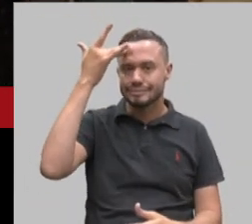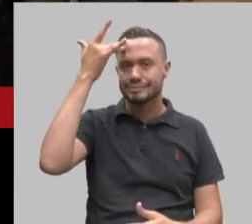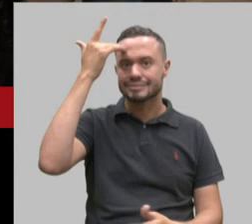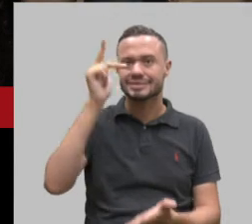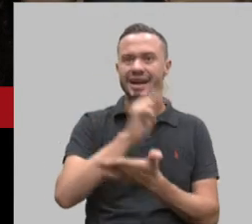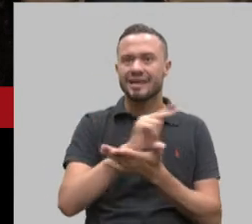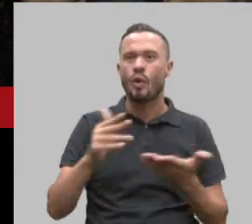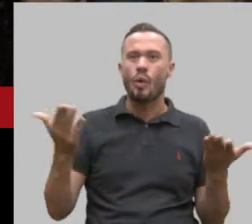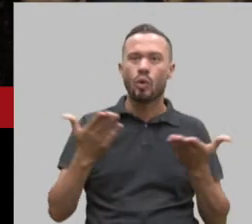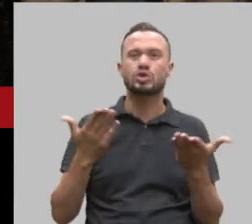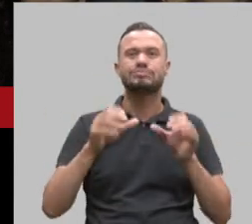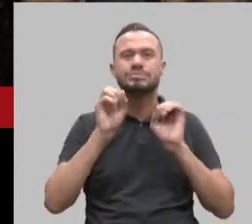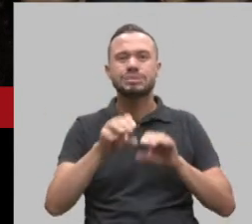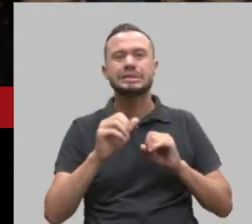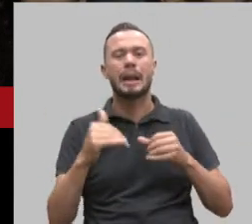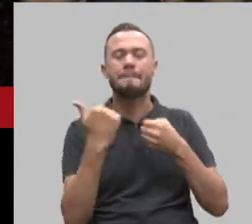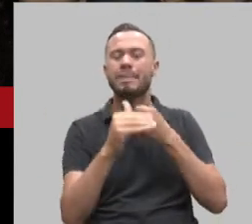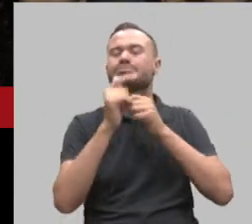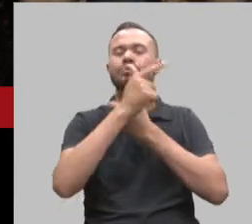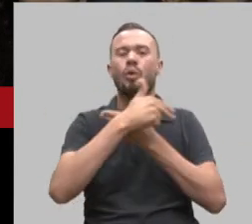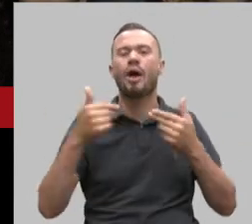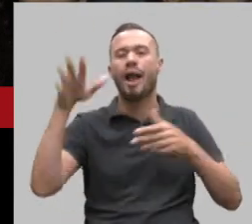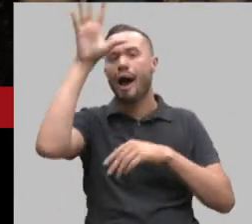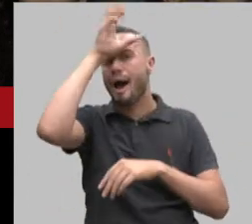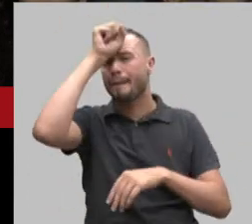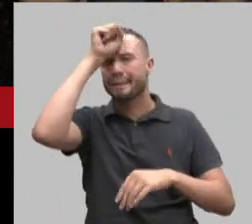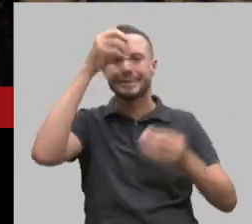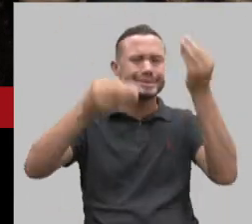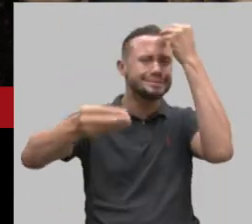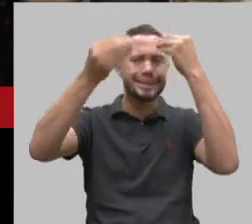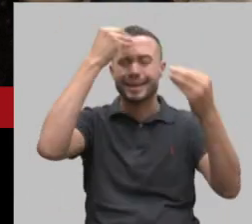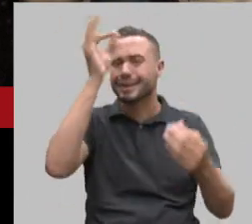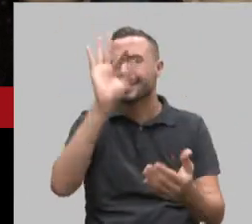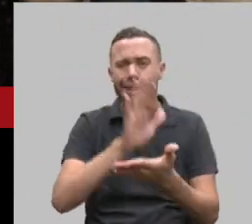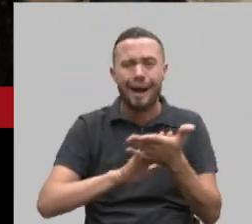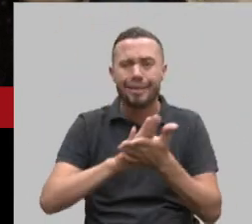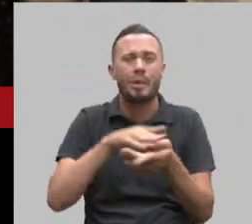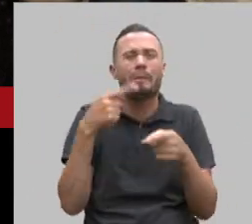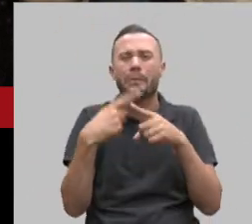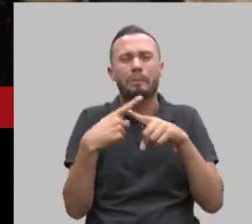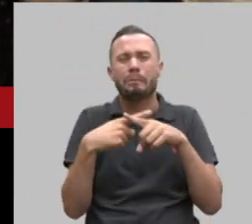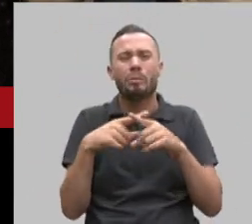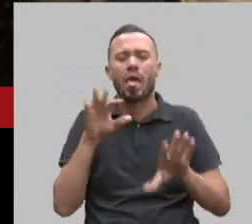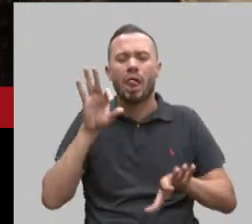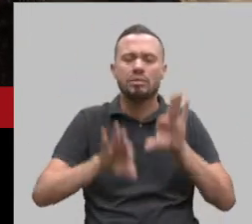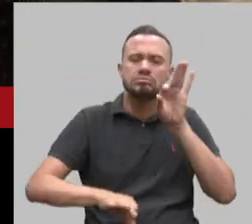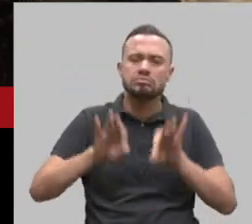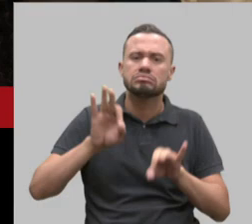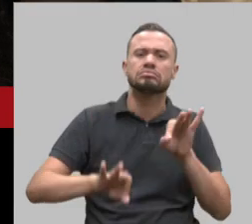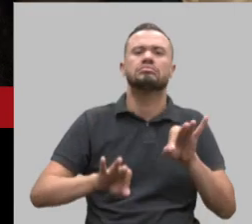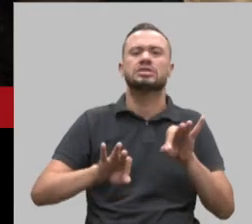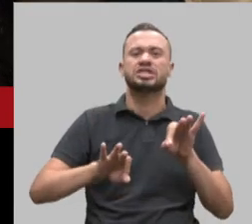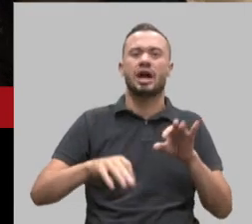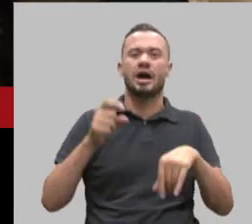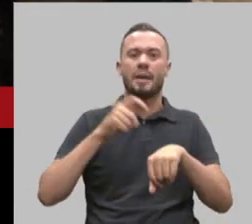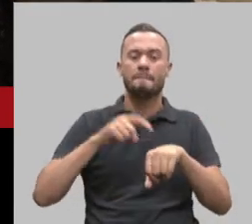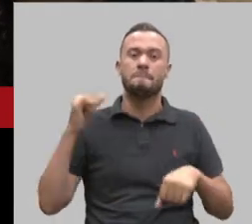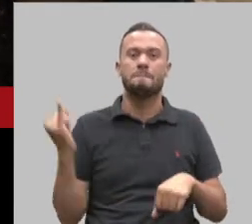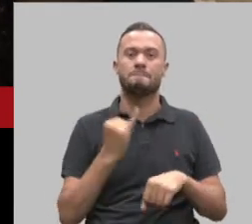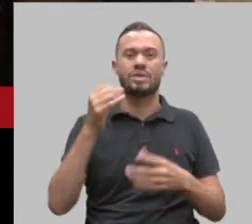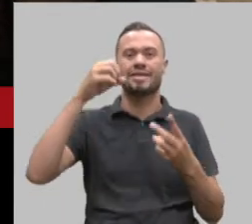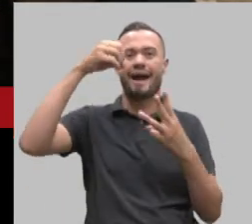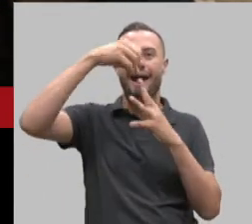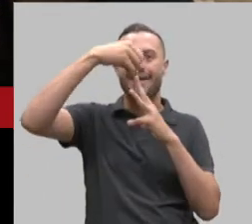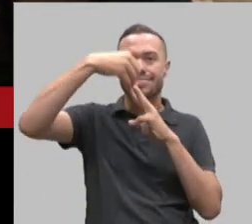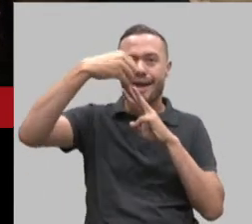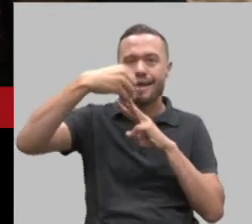ensino médio a maioria das coisas que a gente aprende a gente não nem vai usar Então por que a gente não se adequar a algo tão importante que é o ENEM que é algo que